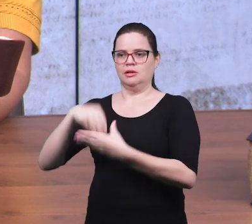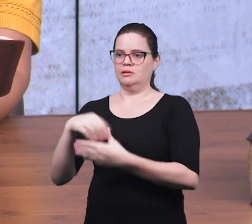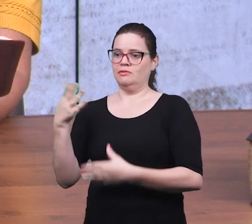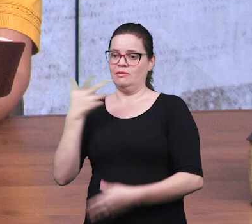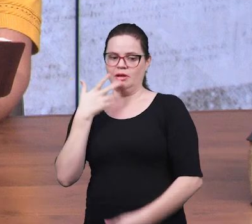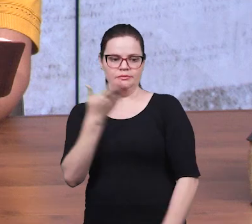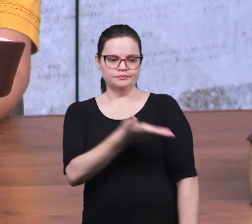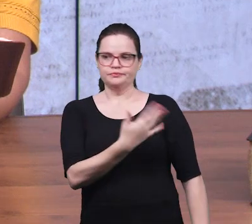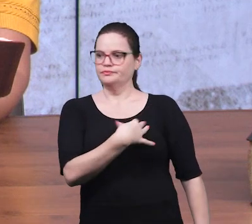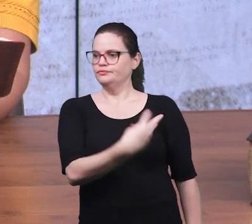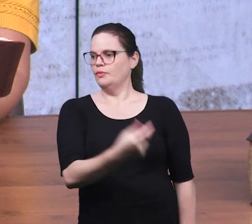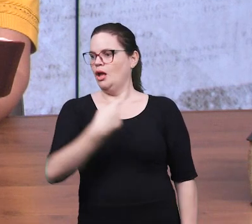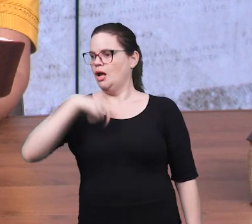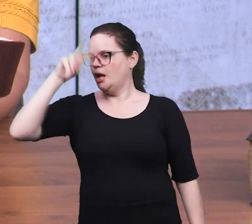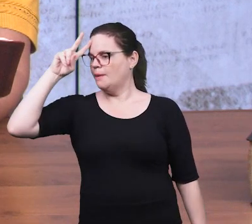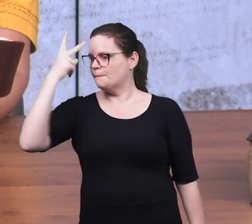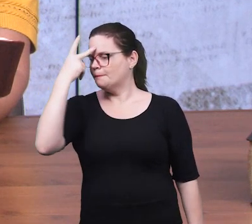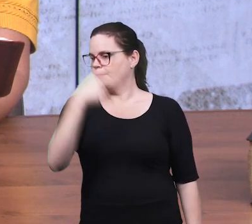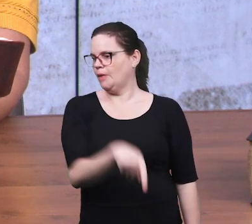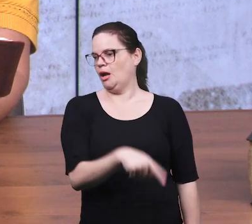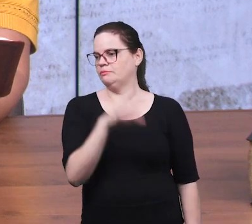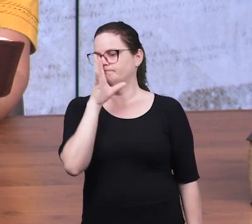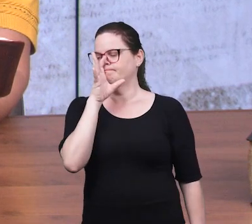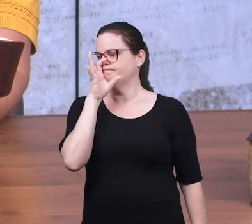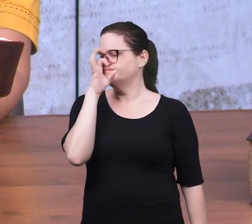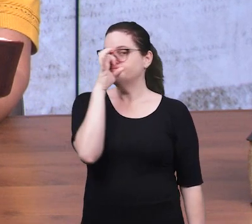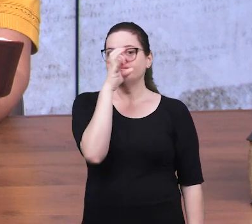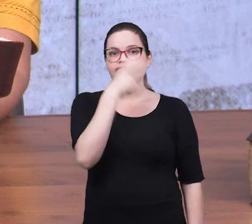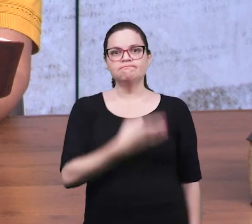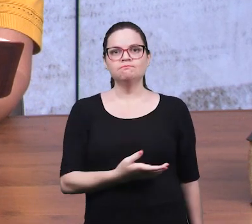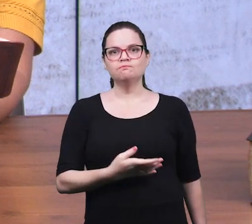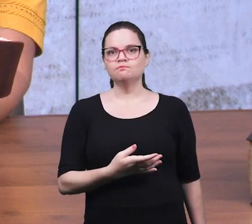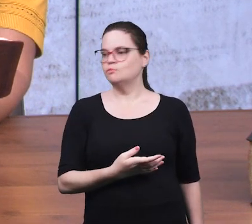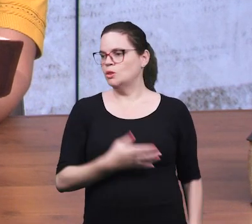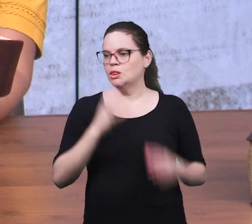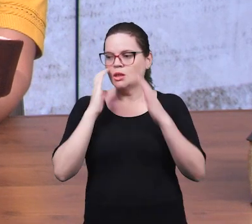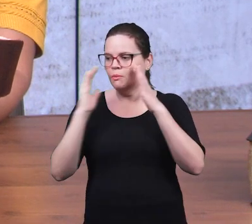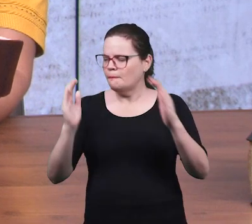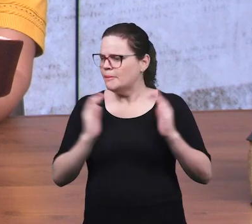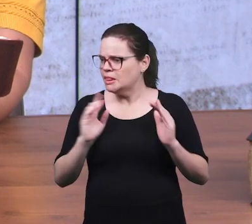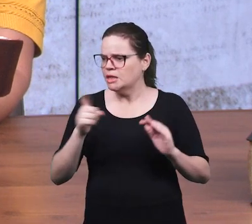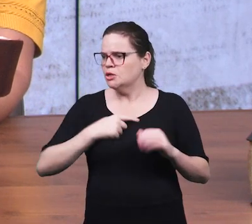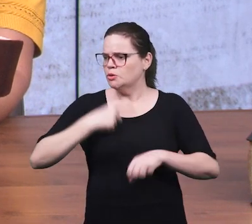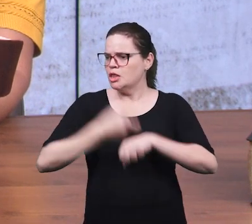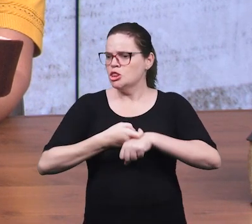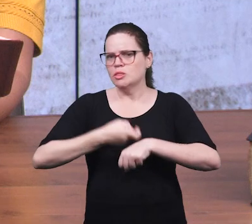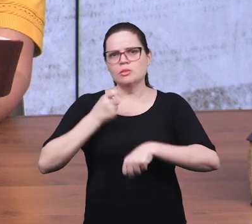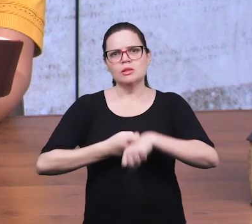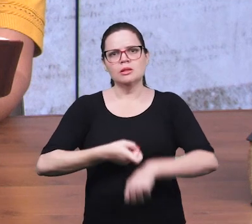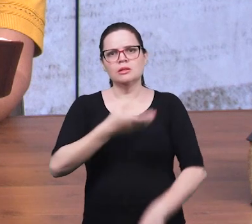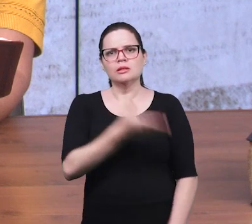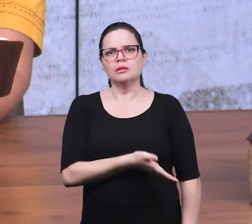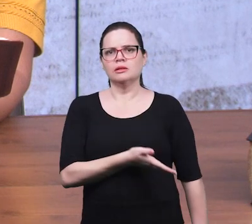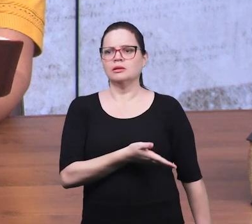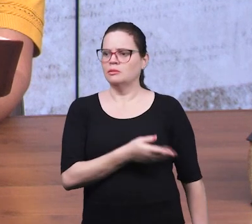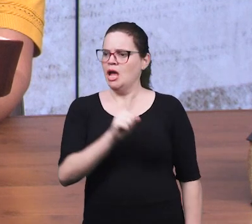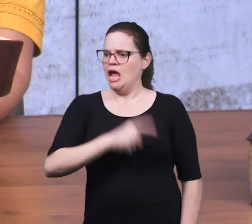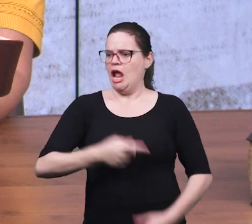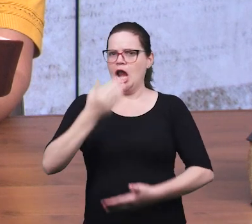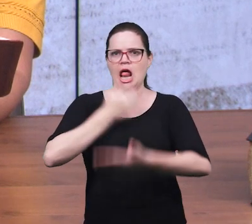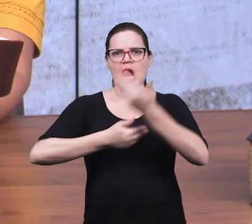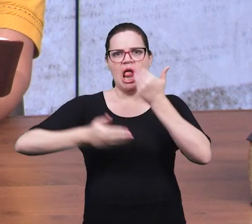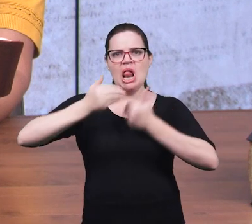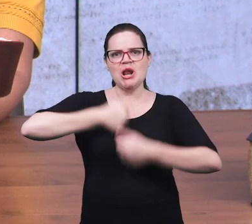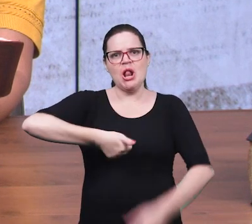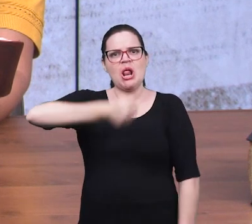nosso filho é rebelde e contumaz, não dá ouvidos à nossa voz, é um comilão